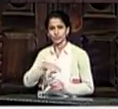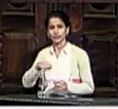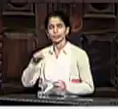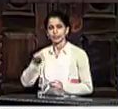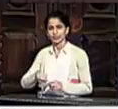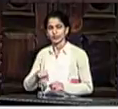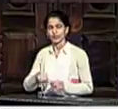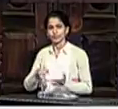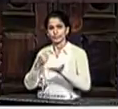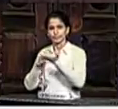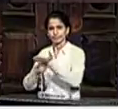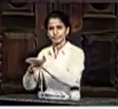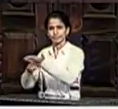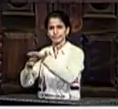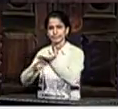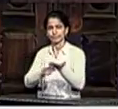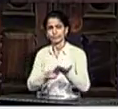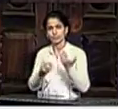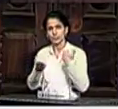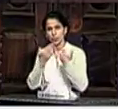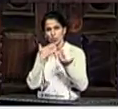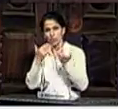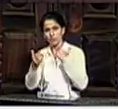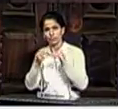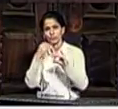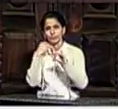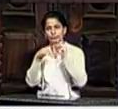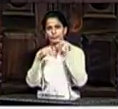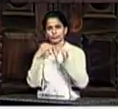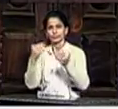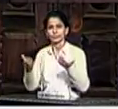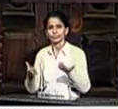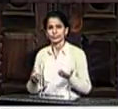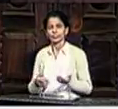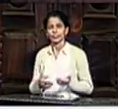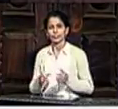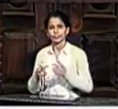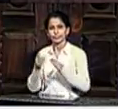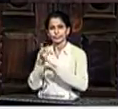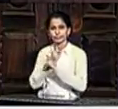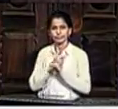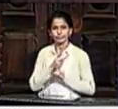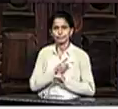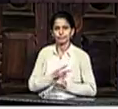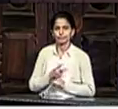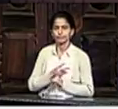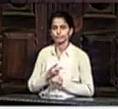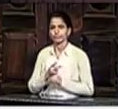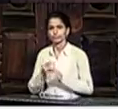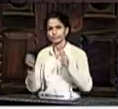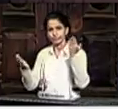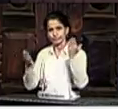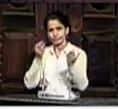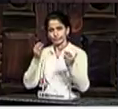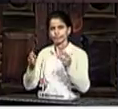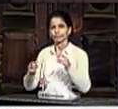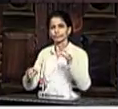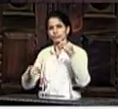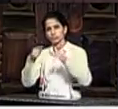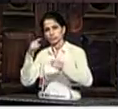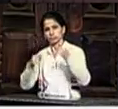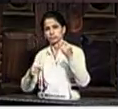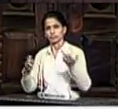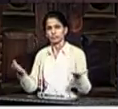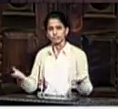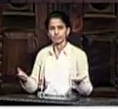acordos, através de conversas, através de buscar o consenso no contraditório, como